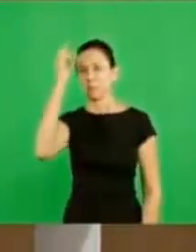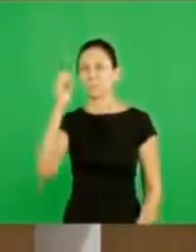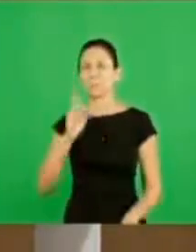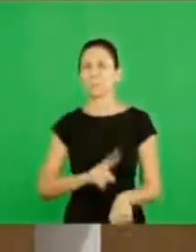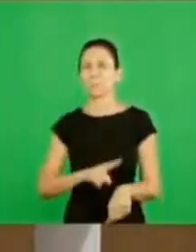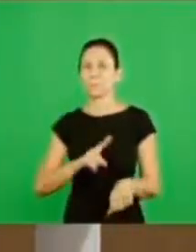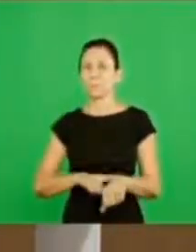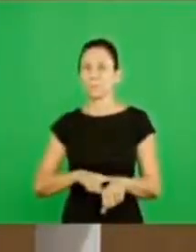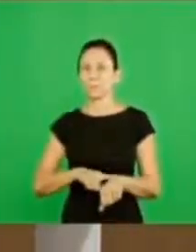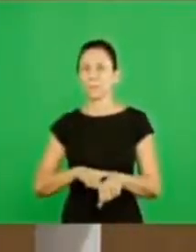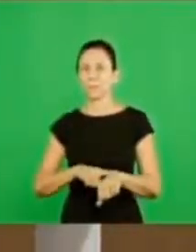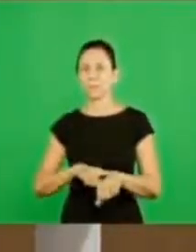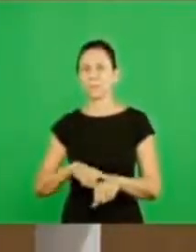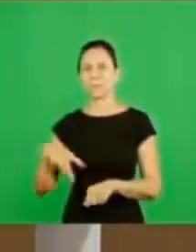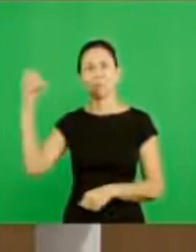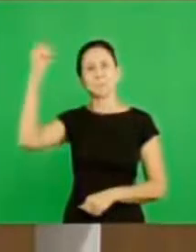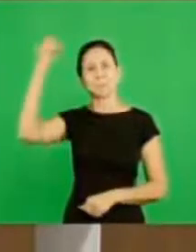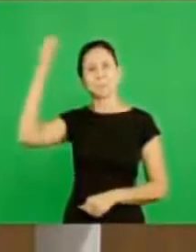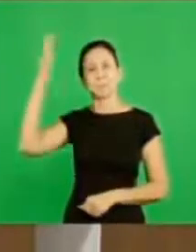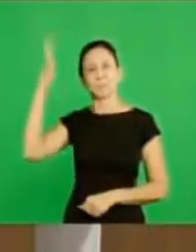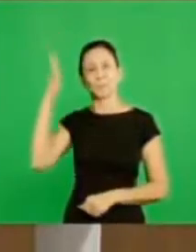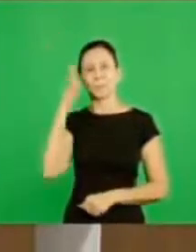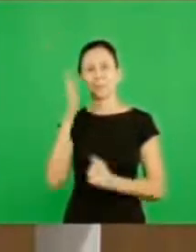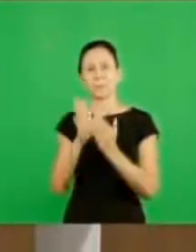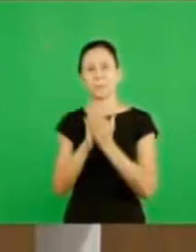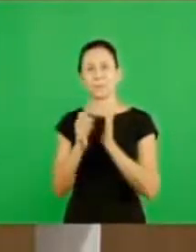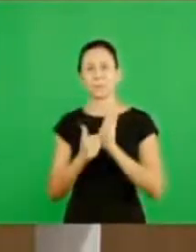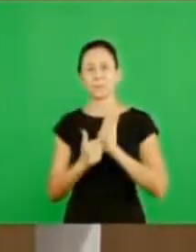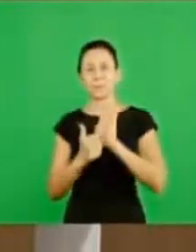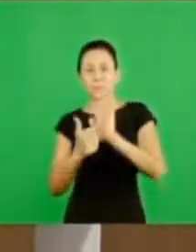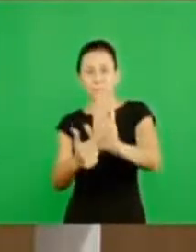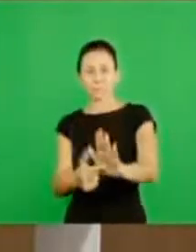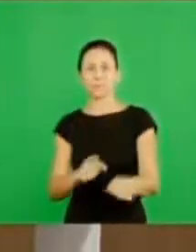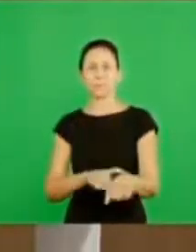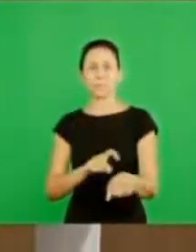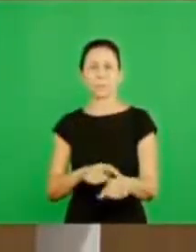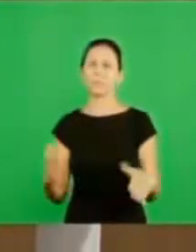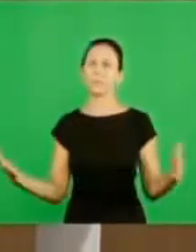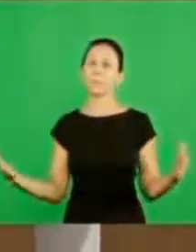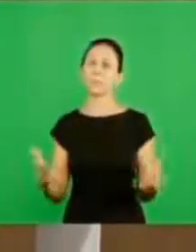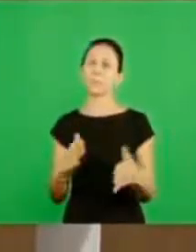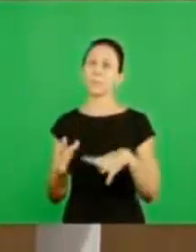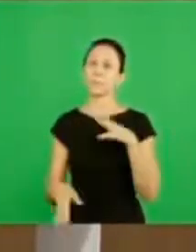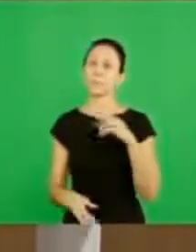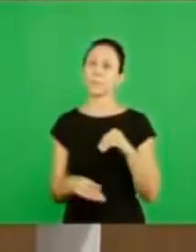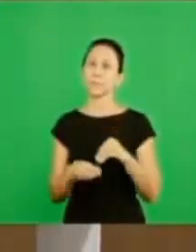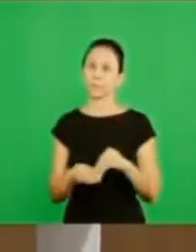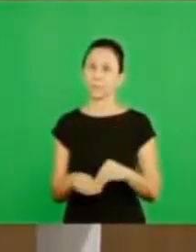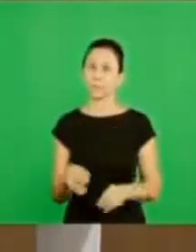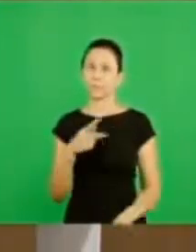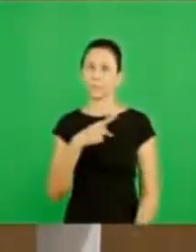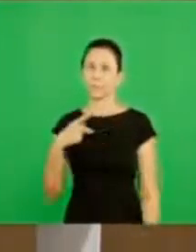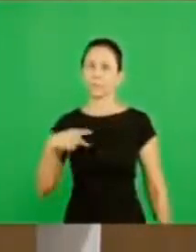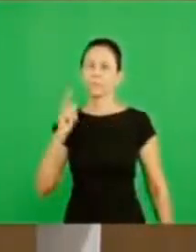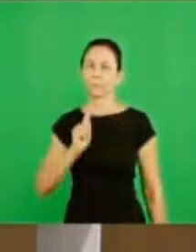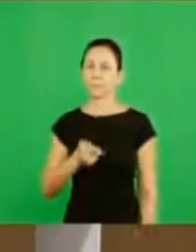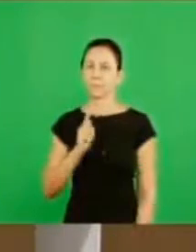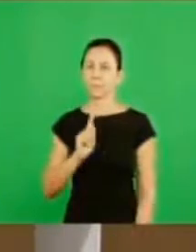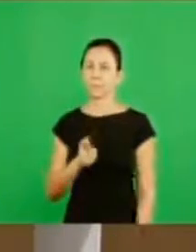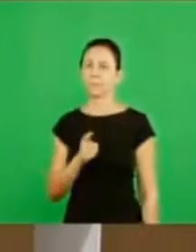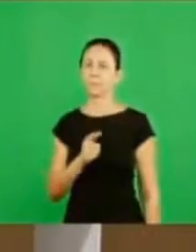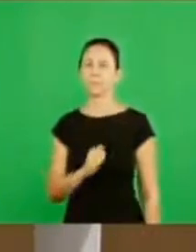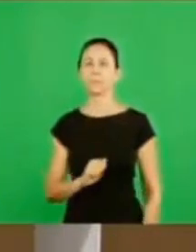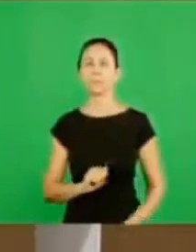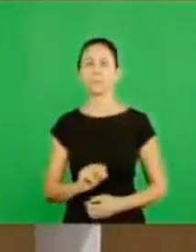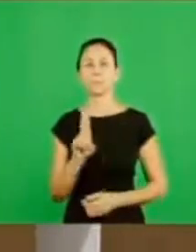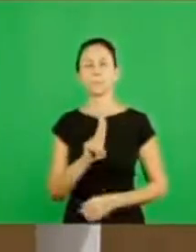da Palavra do Senhor revelada para este momento, para este tempo, e que foi resumida pelo pastor Gedeuti